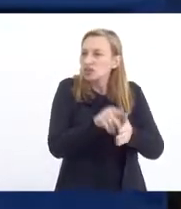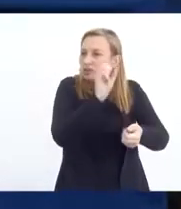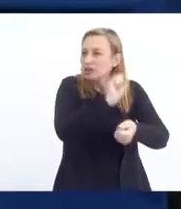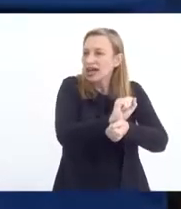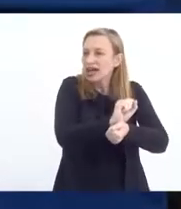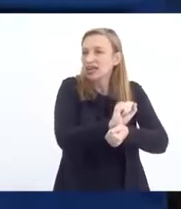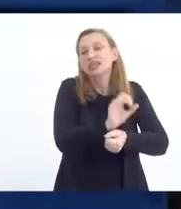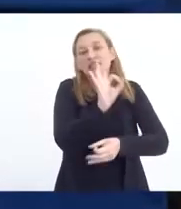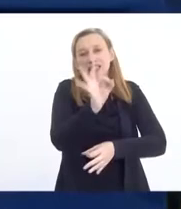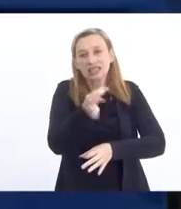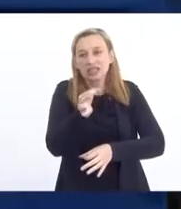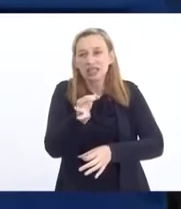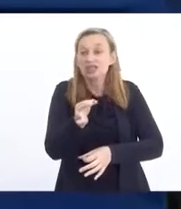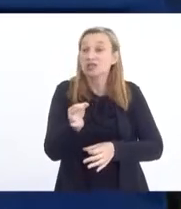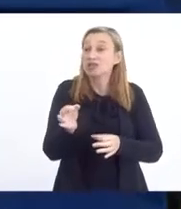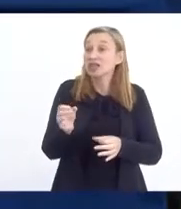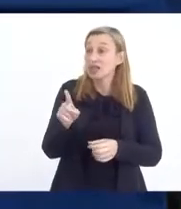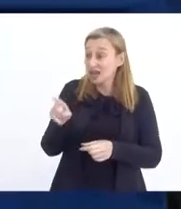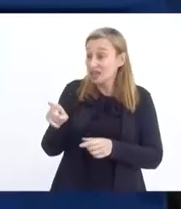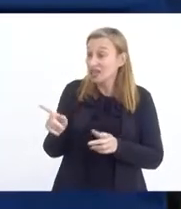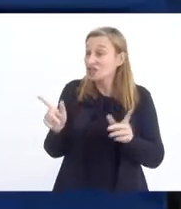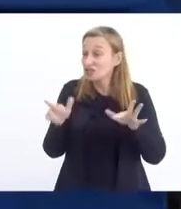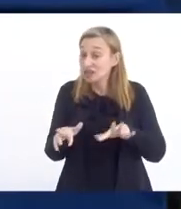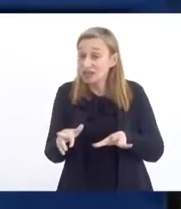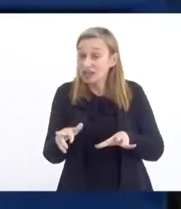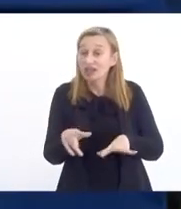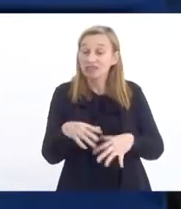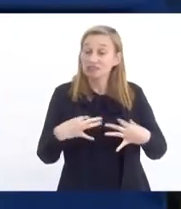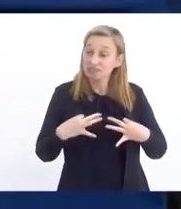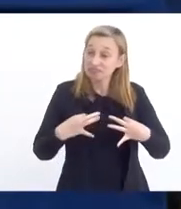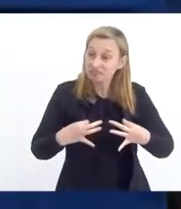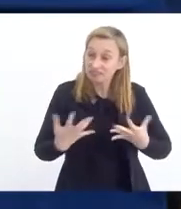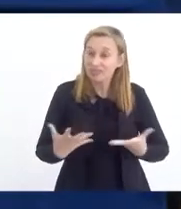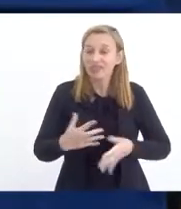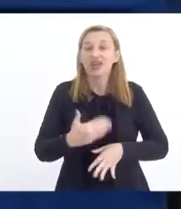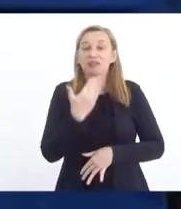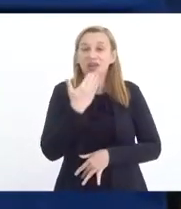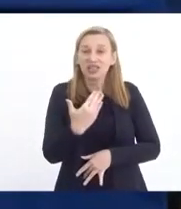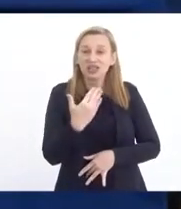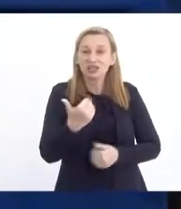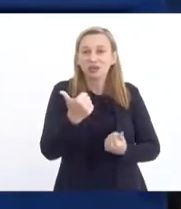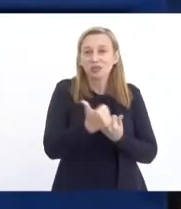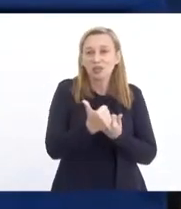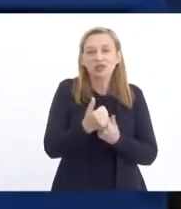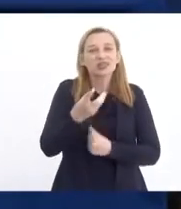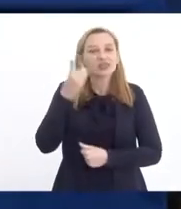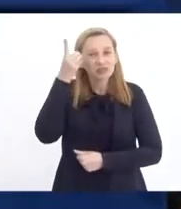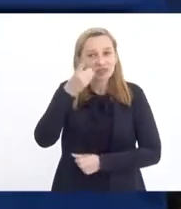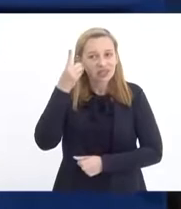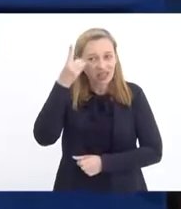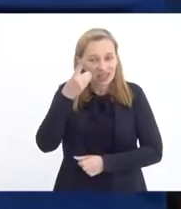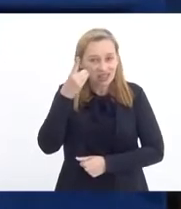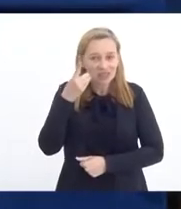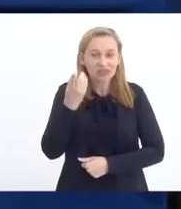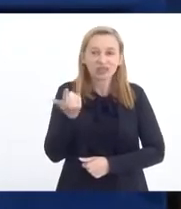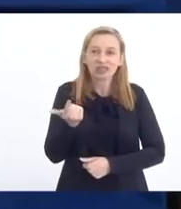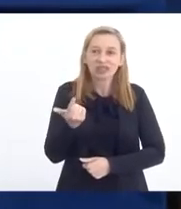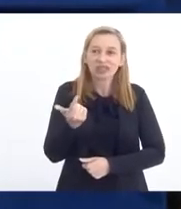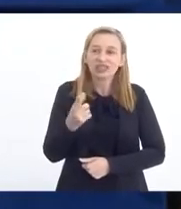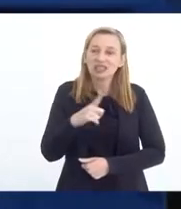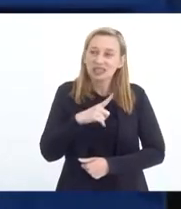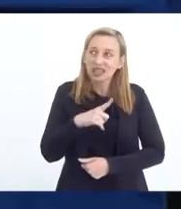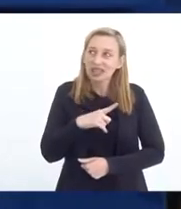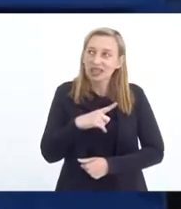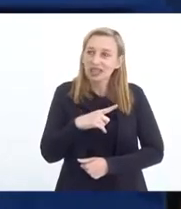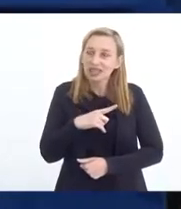Eu tenho certeza que não será o caso, estamos aqui colocando à disposição, pedindo aí o apoio do deputado que a gente tem